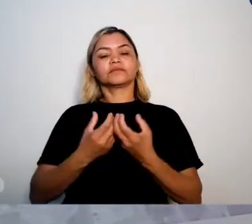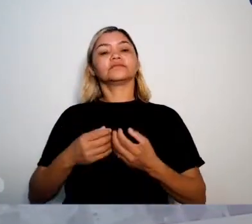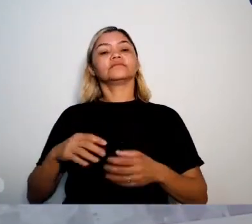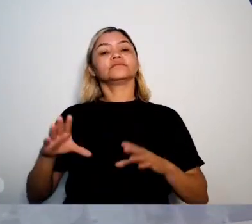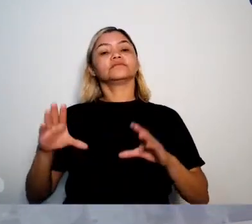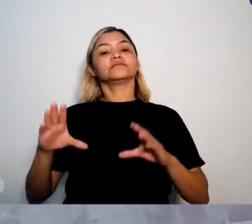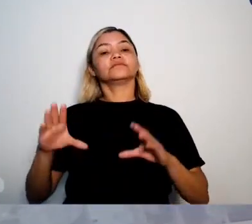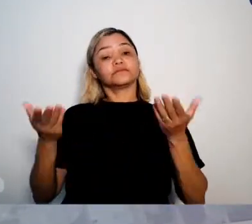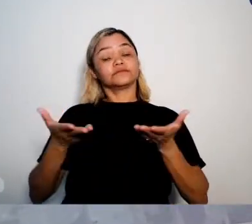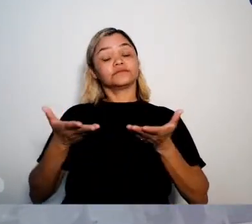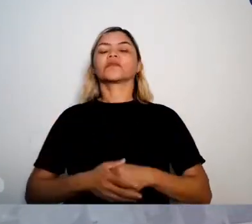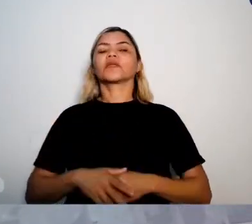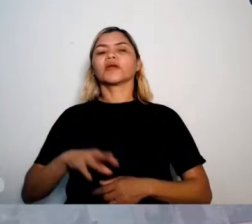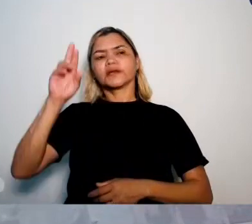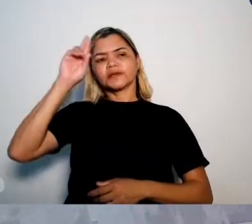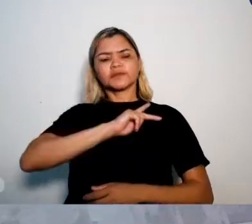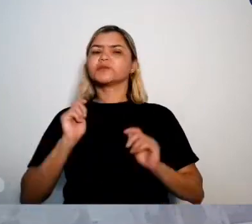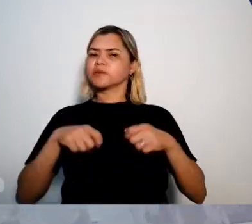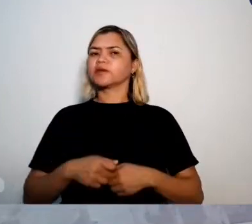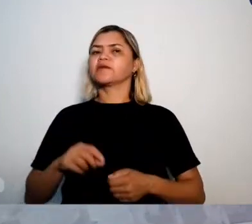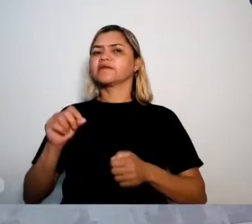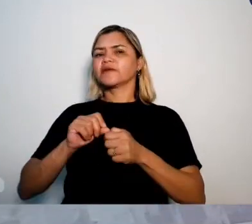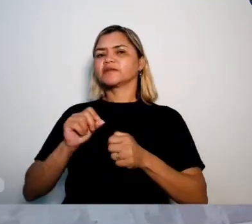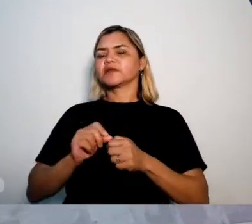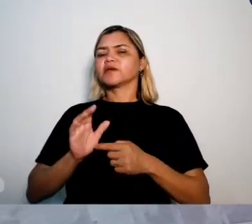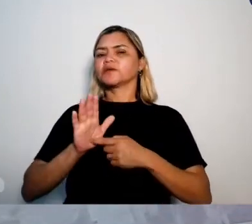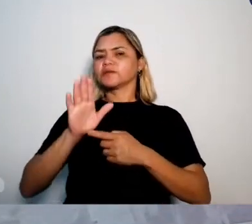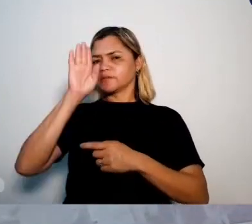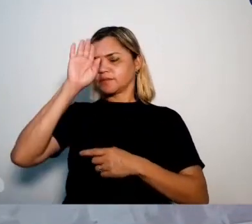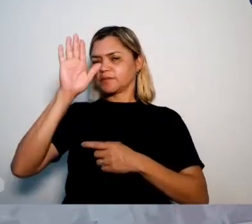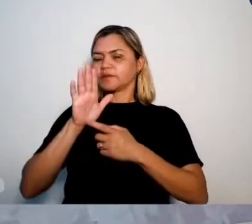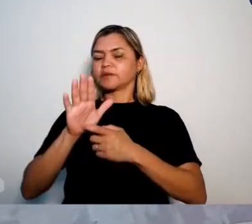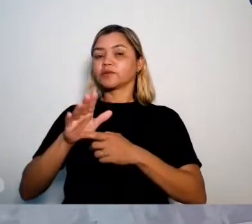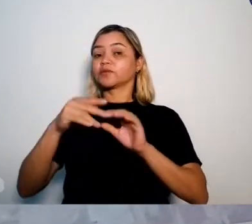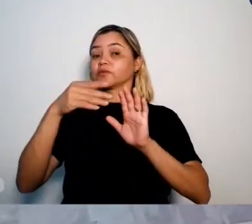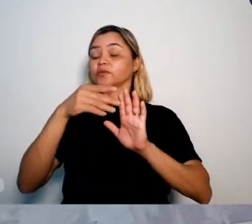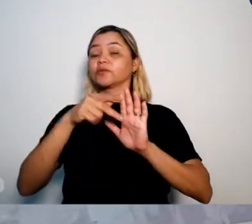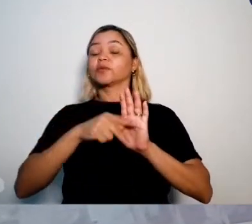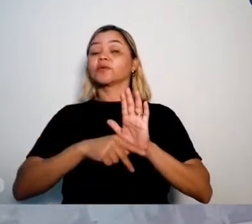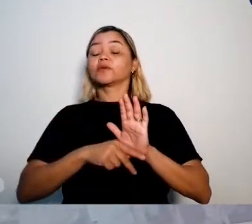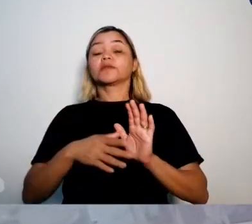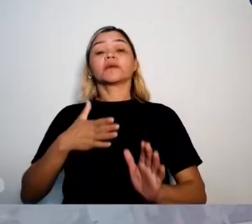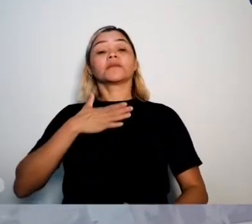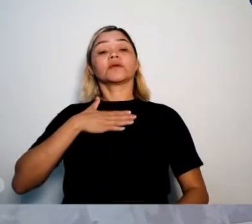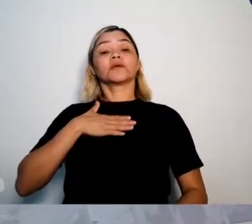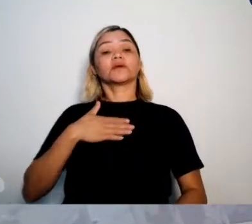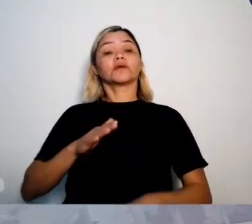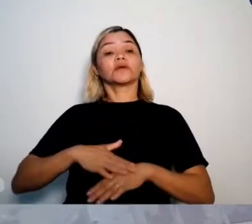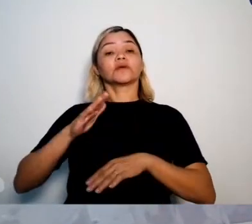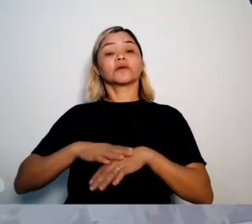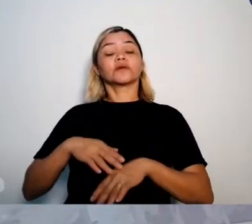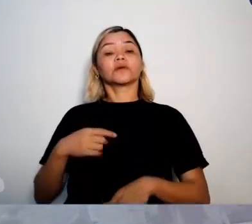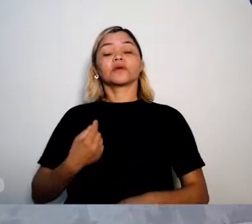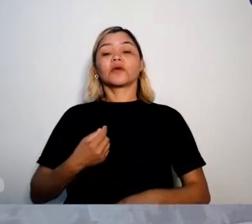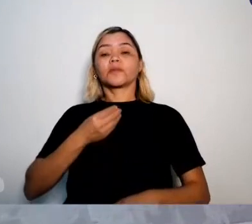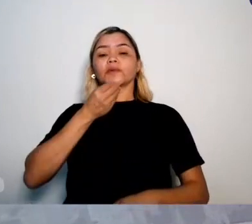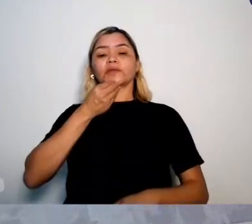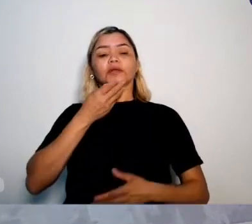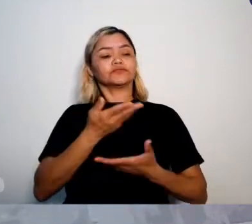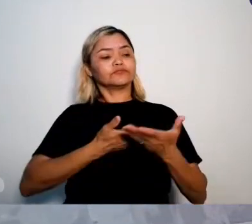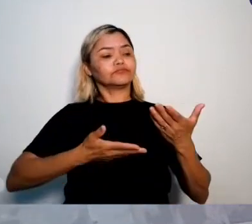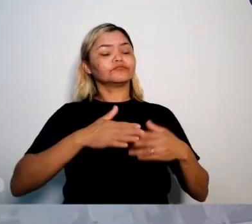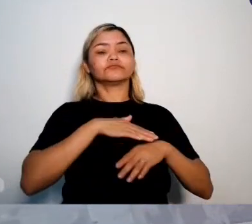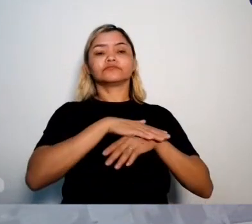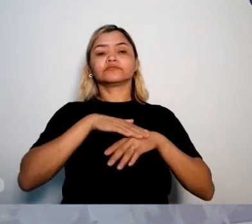eu achei por bem fazer o destaque de um requerimento de minha autoria para ter essa oportunidade de conversar com os colegas e para que